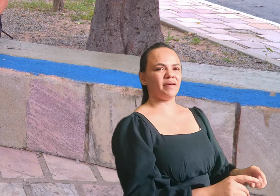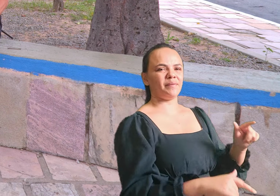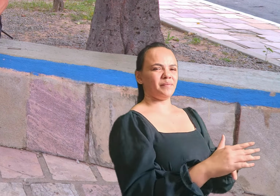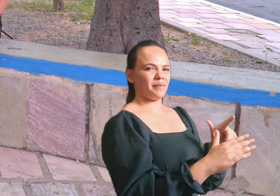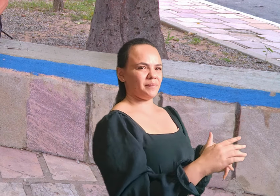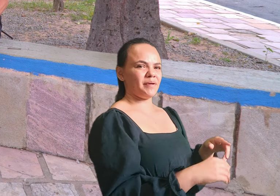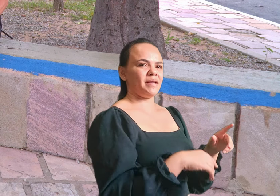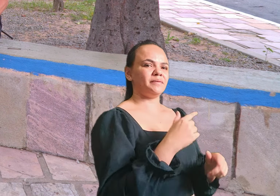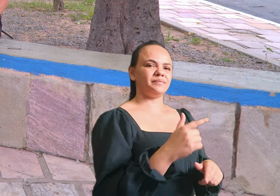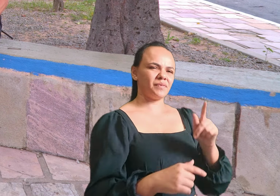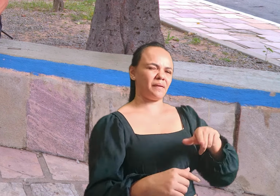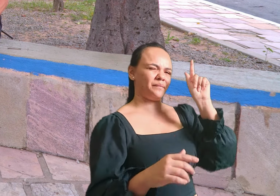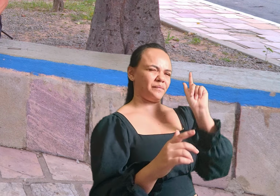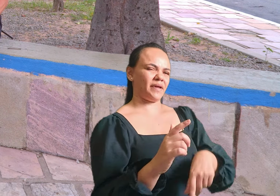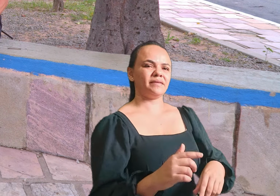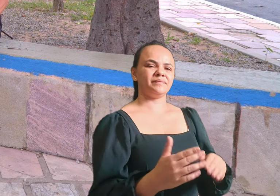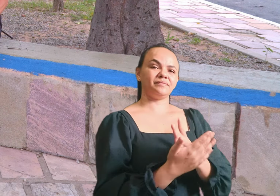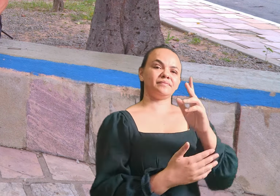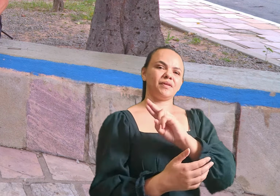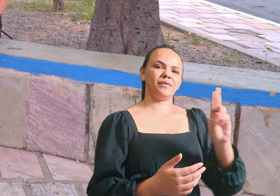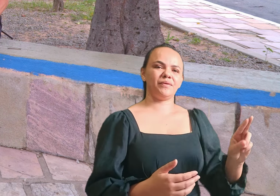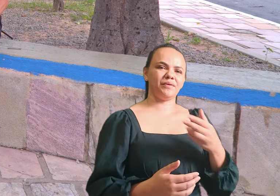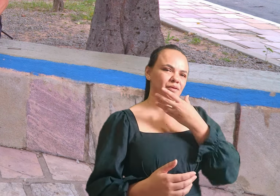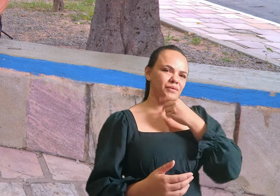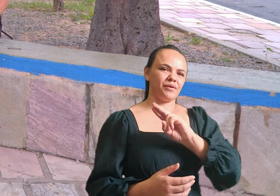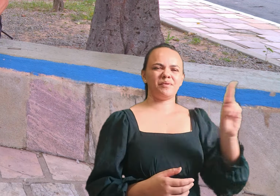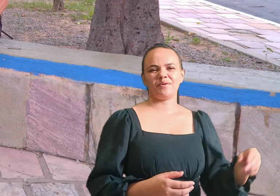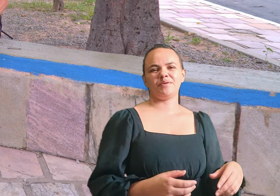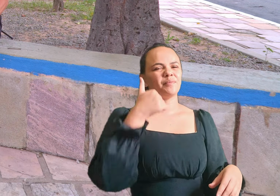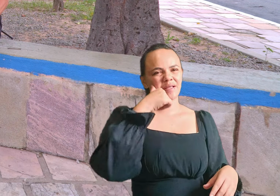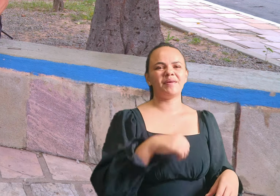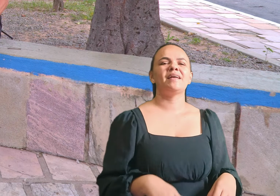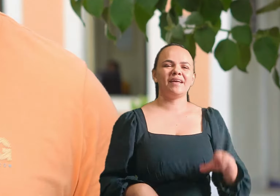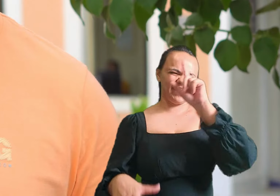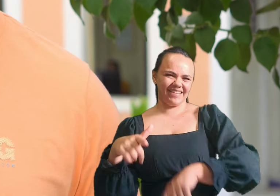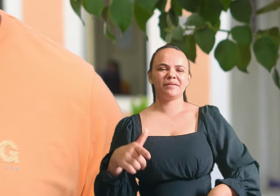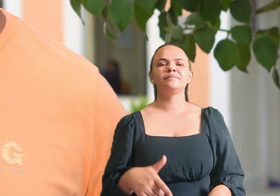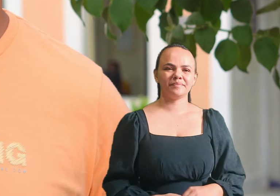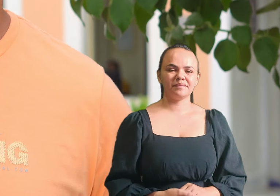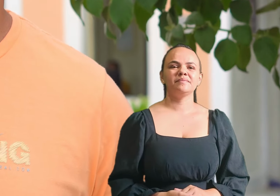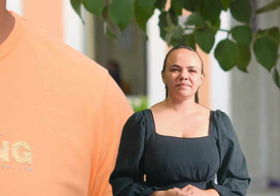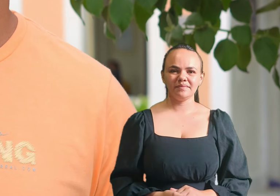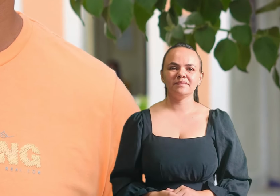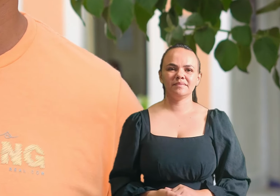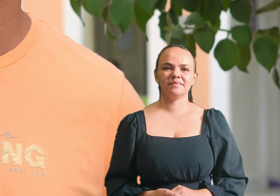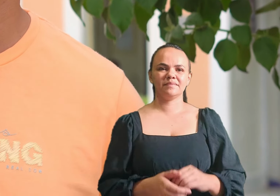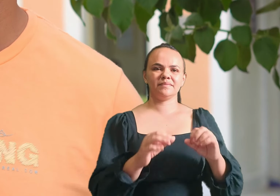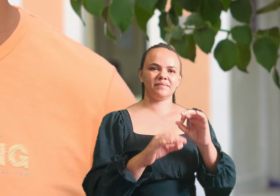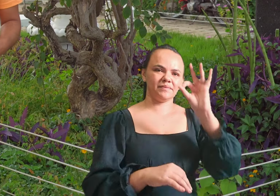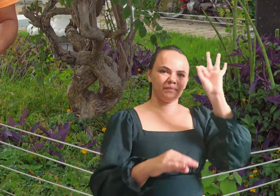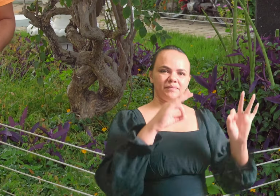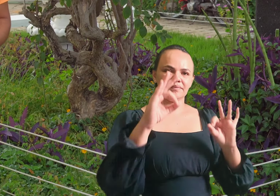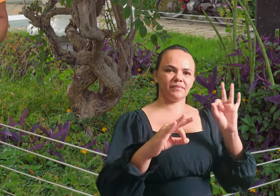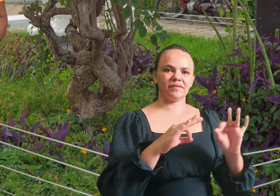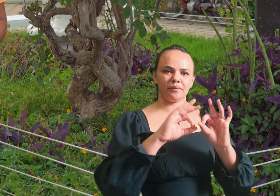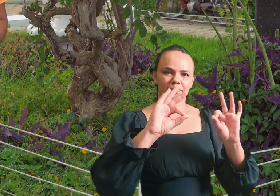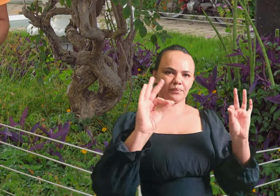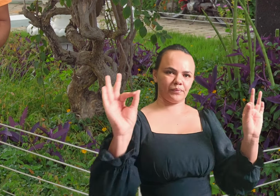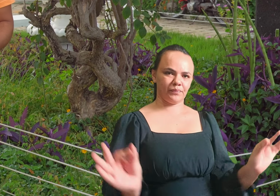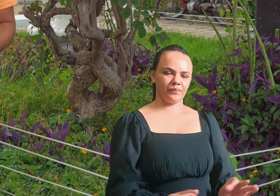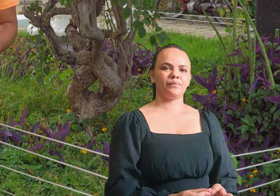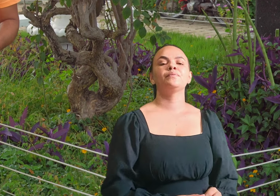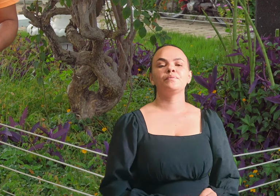que iniciava o nome do homem e o nome da mulher gostaria de relembrar momentos